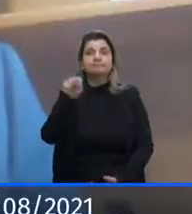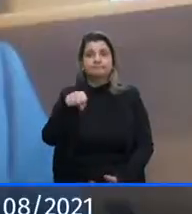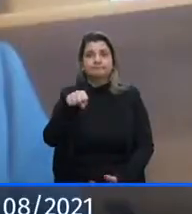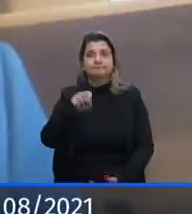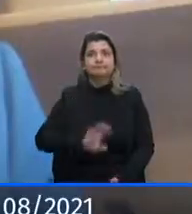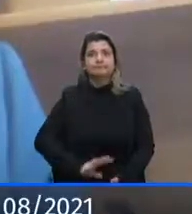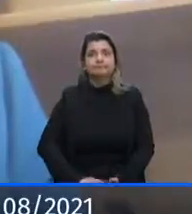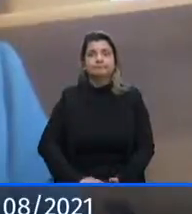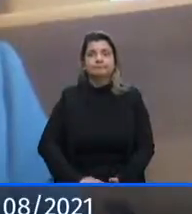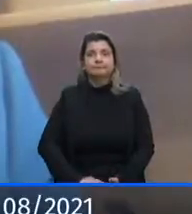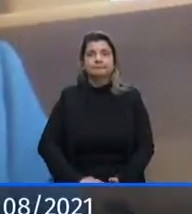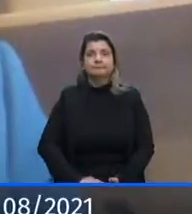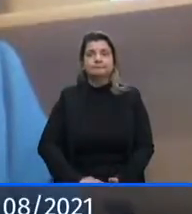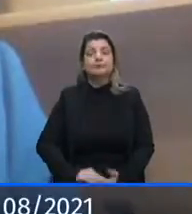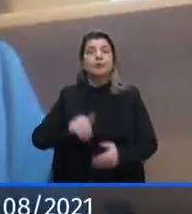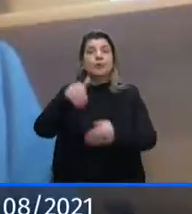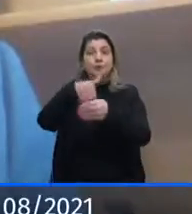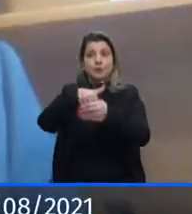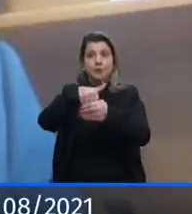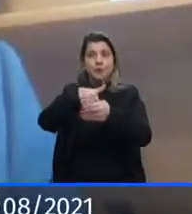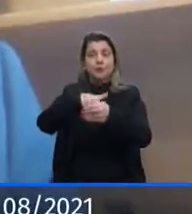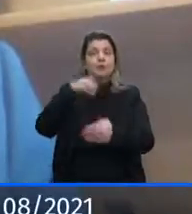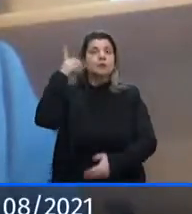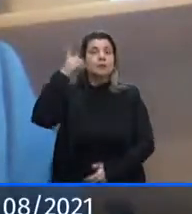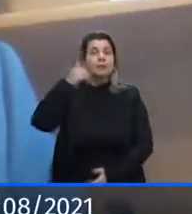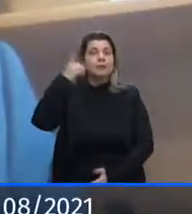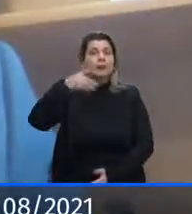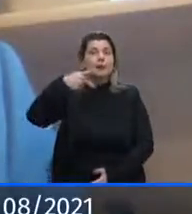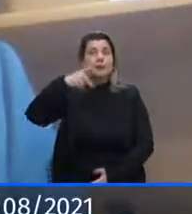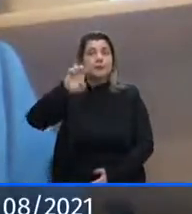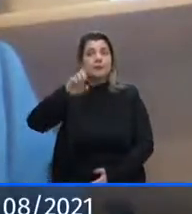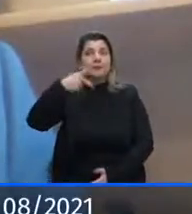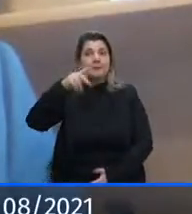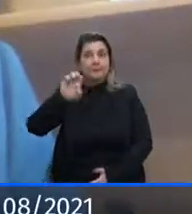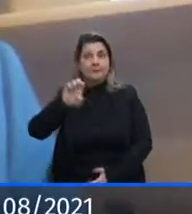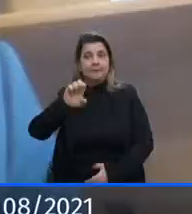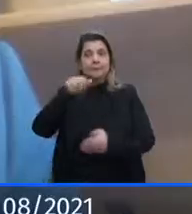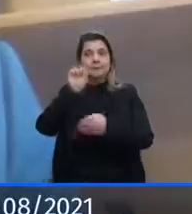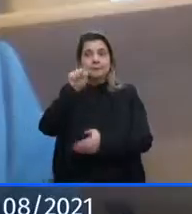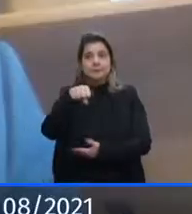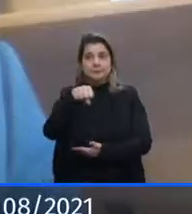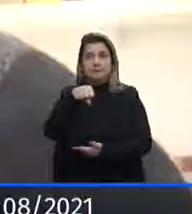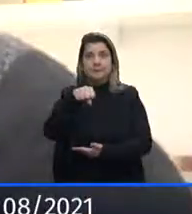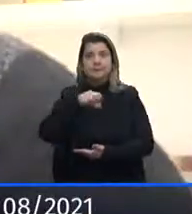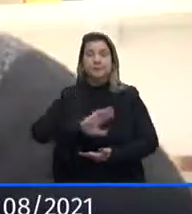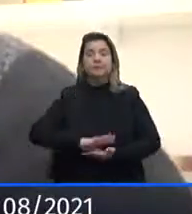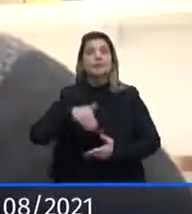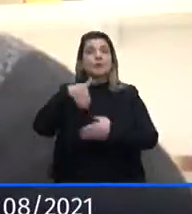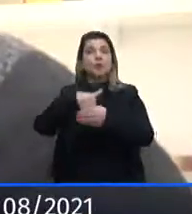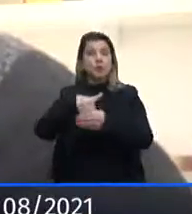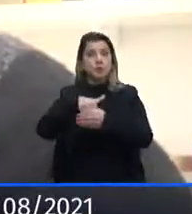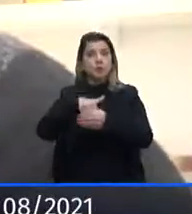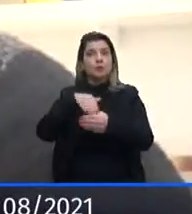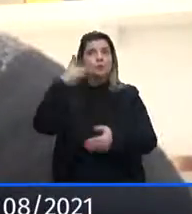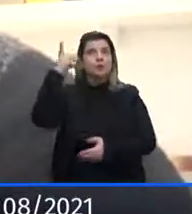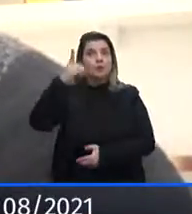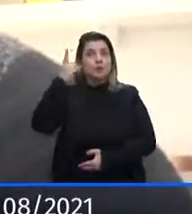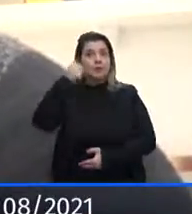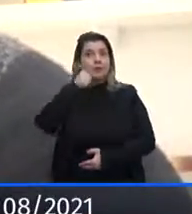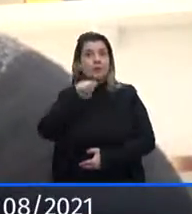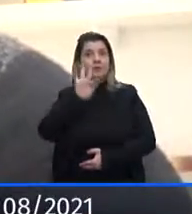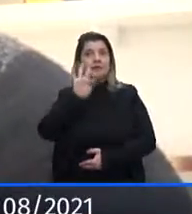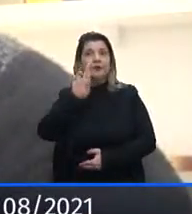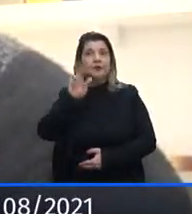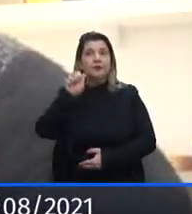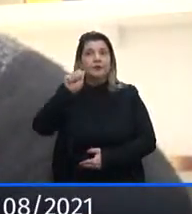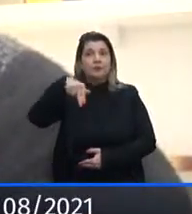Favorável. O voto, deputado Pepe. Favorável. O voto, deputada Fran.